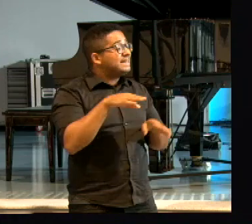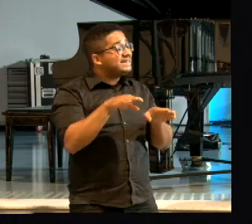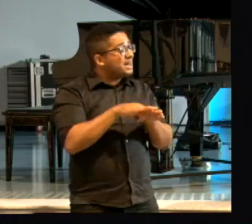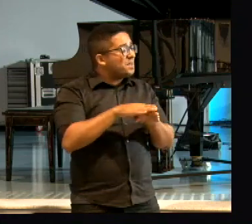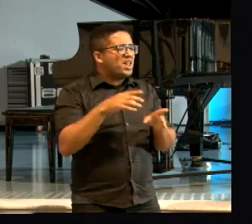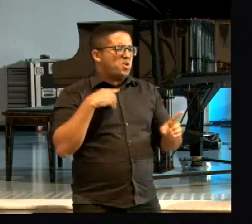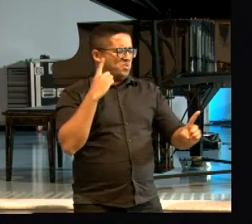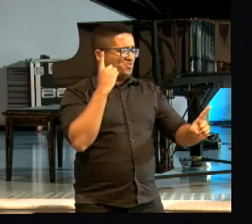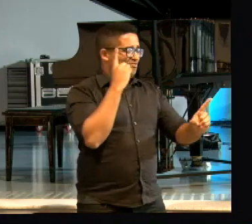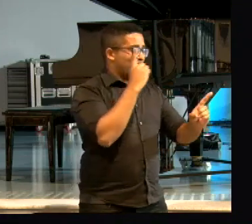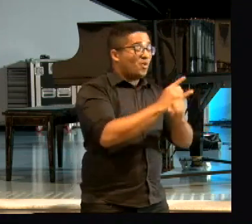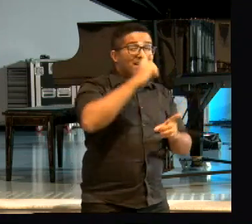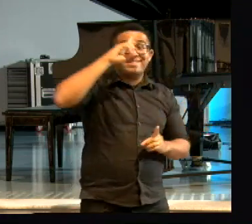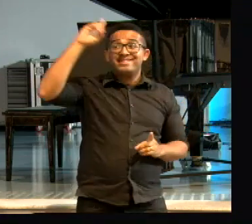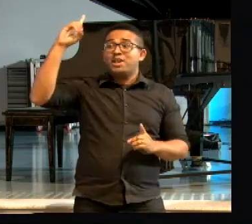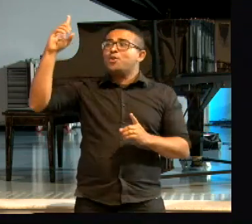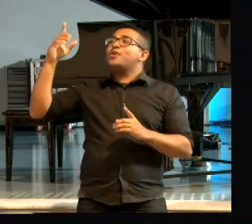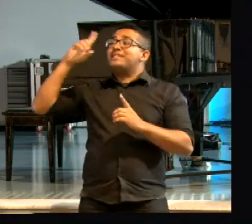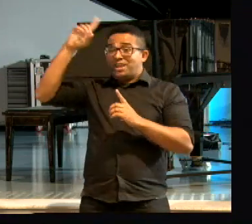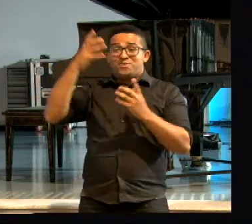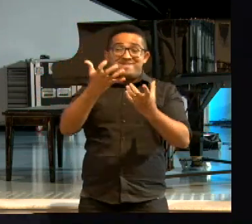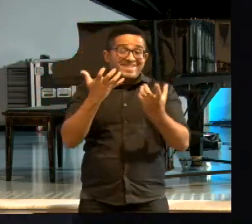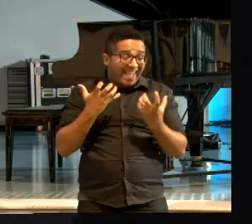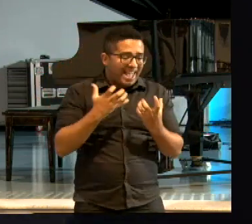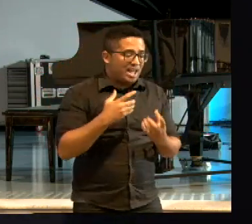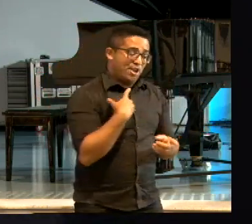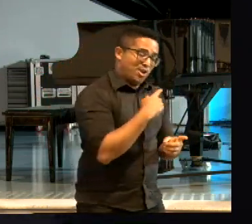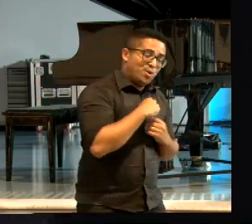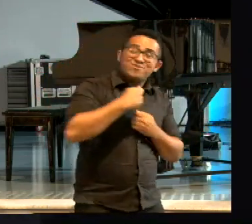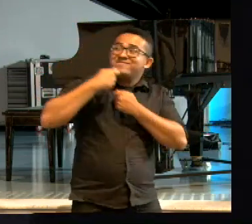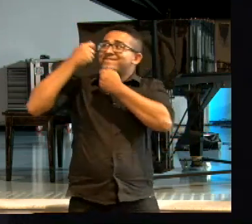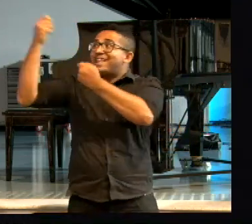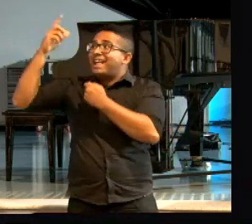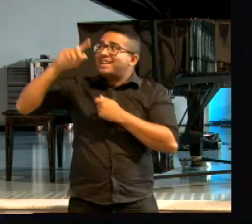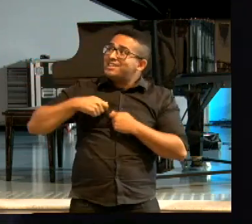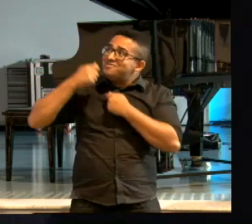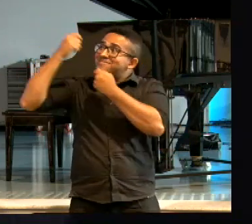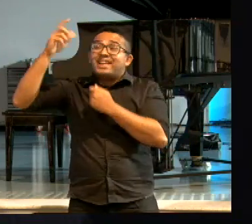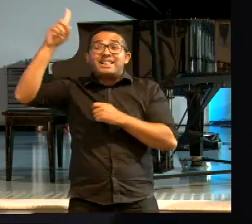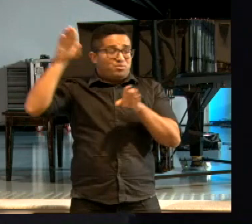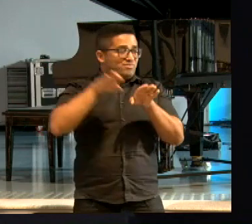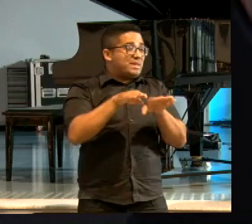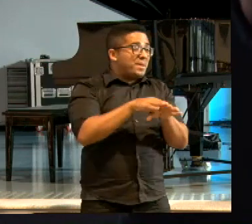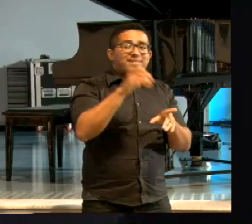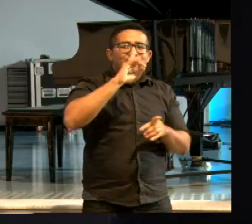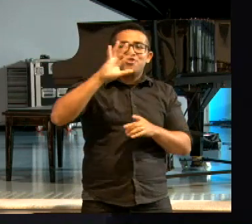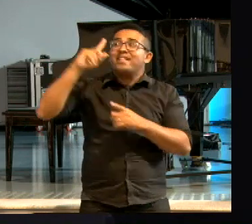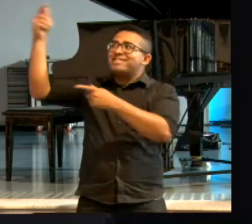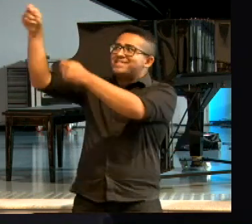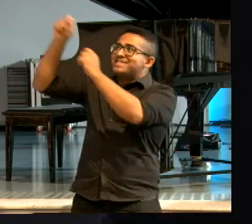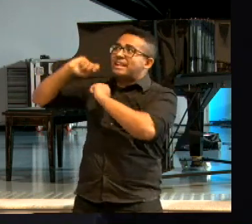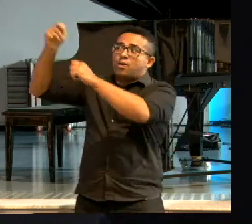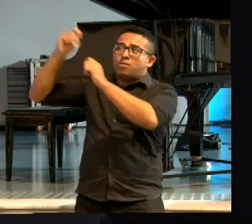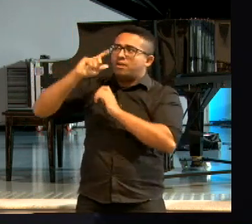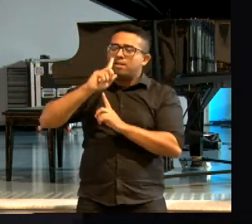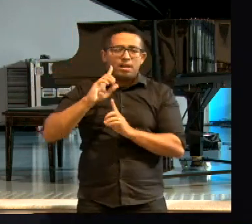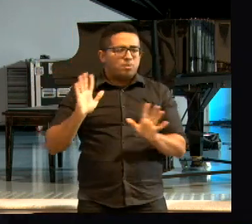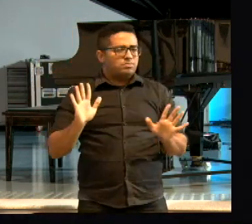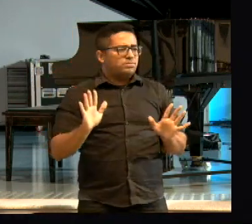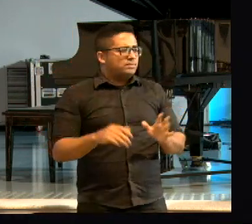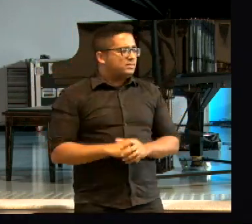através do qual Deus consegue de nós o que Ele quer, e não só o que eu consigo de Deus em relação ao que eu